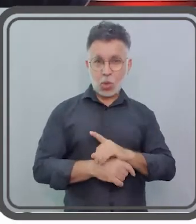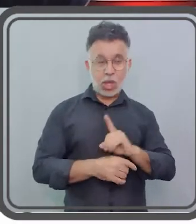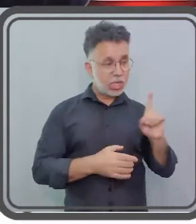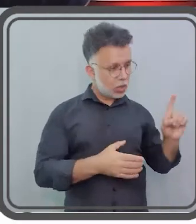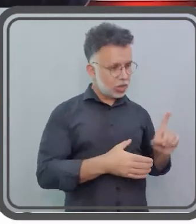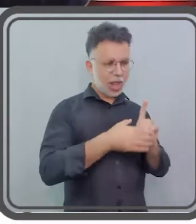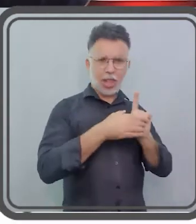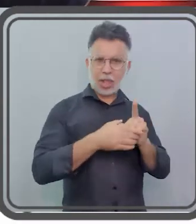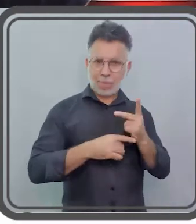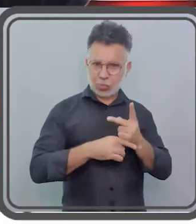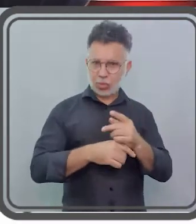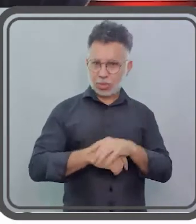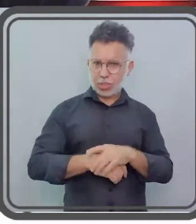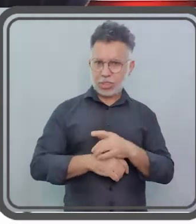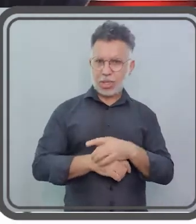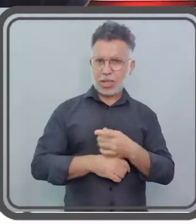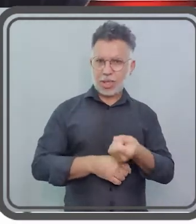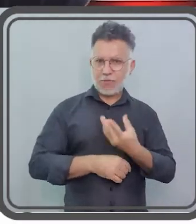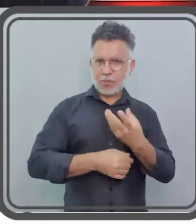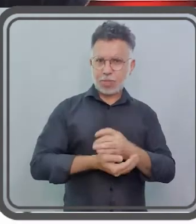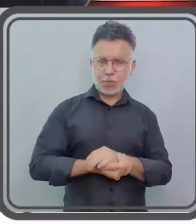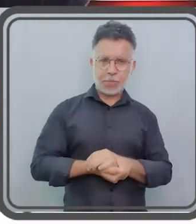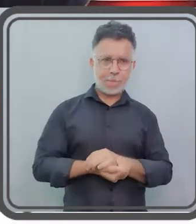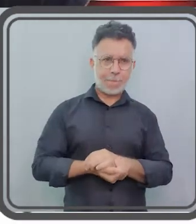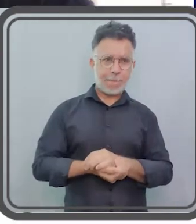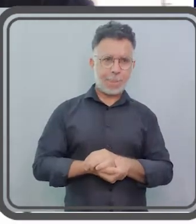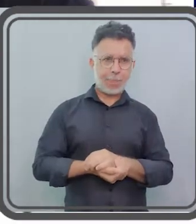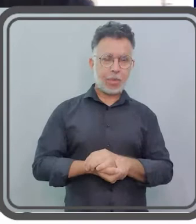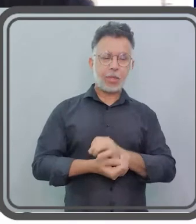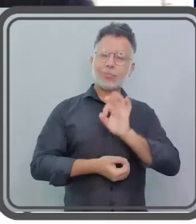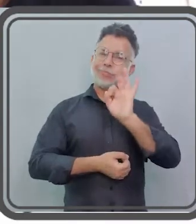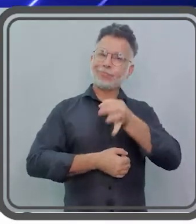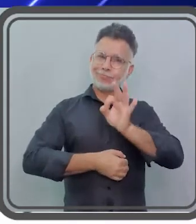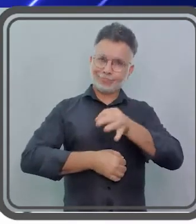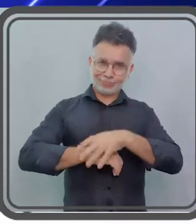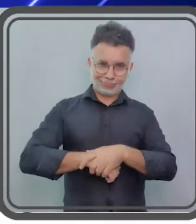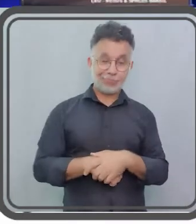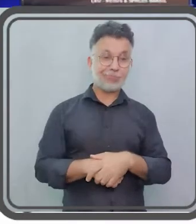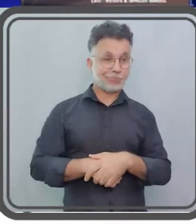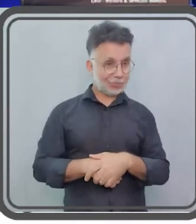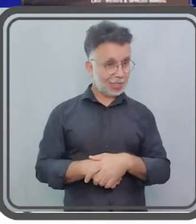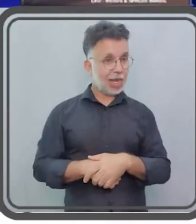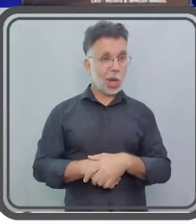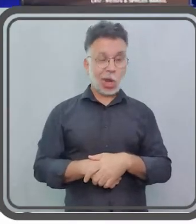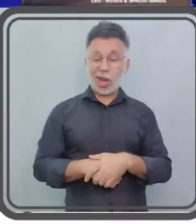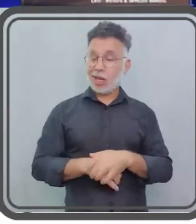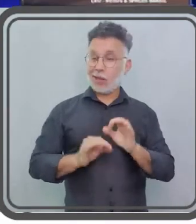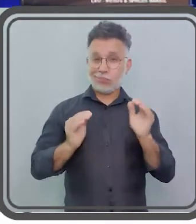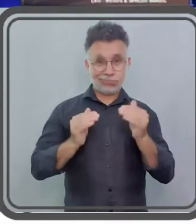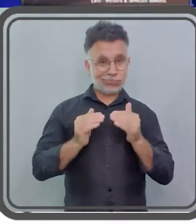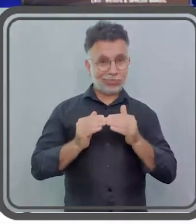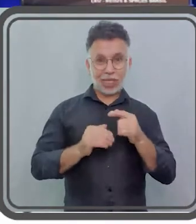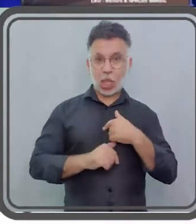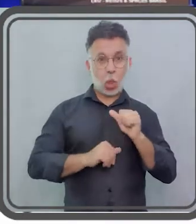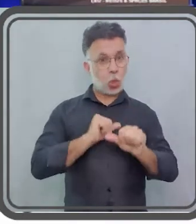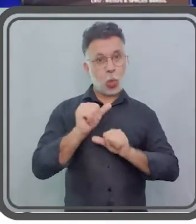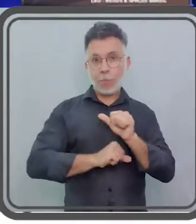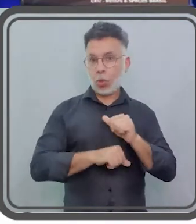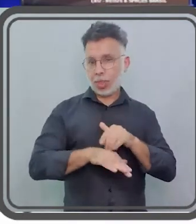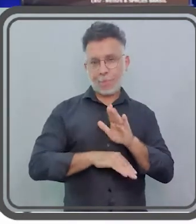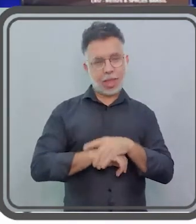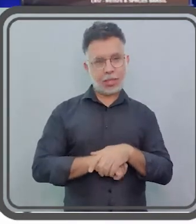para ter esses dados? Ah, com certeza, com certeza. Isso não muda, não volta mais ao que era